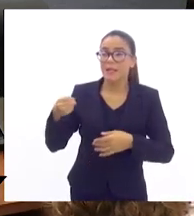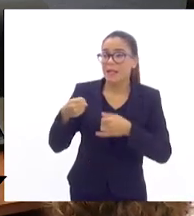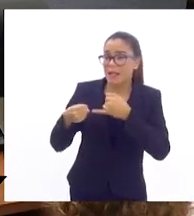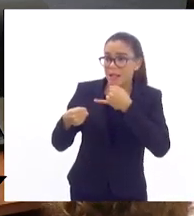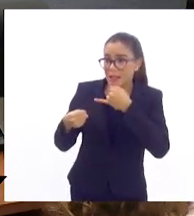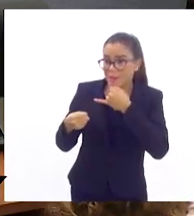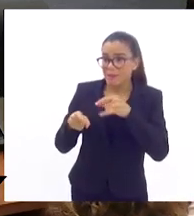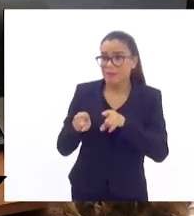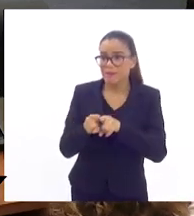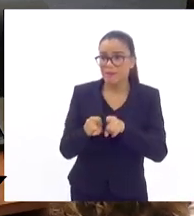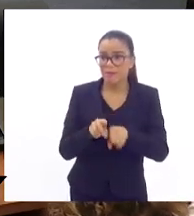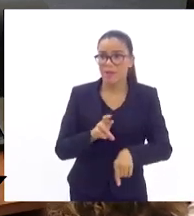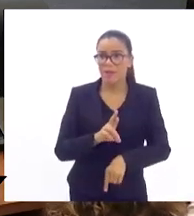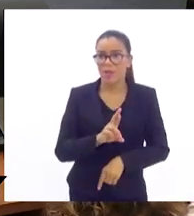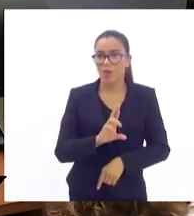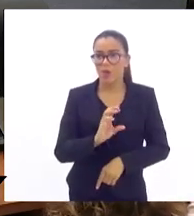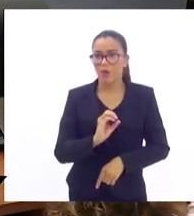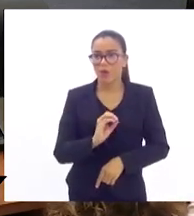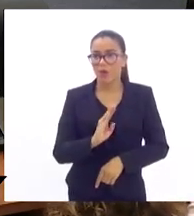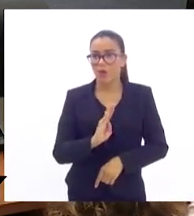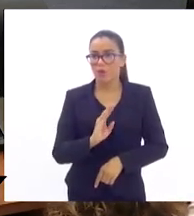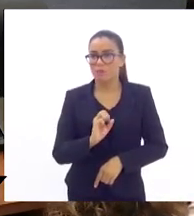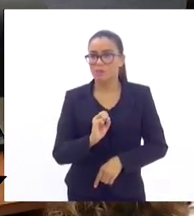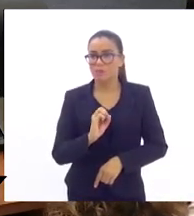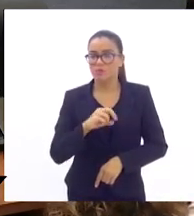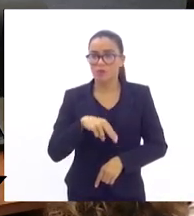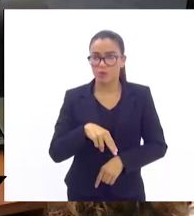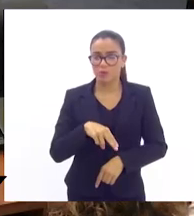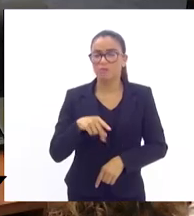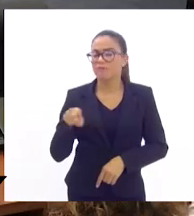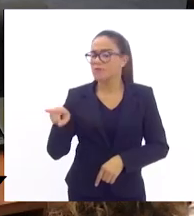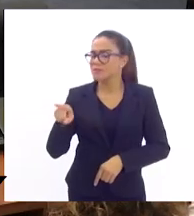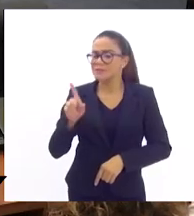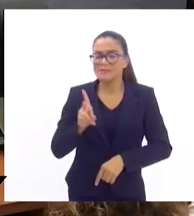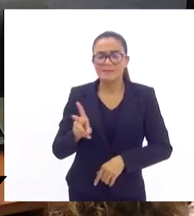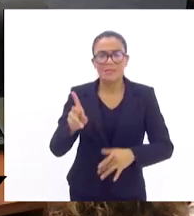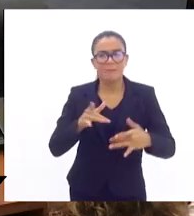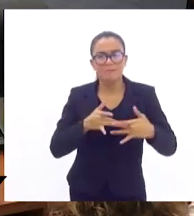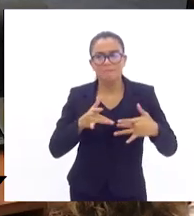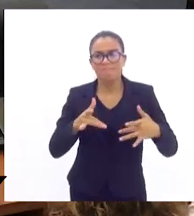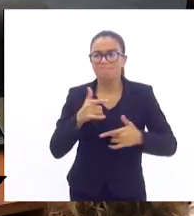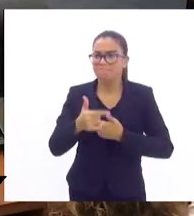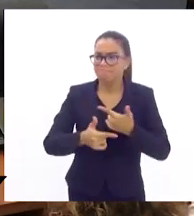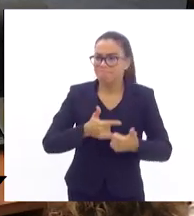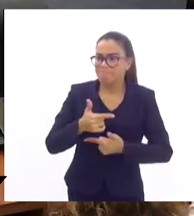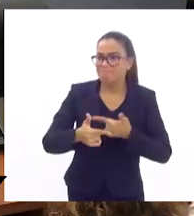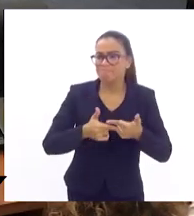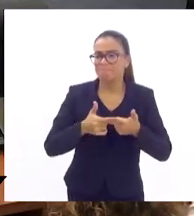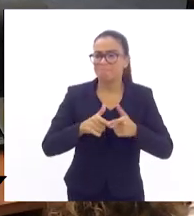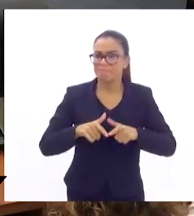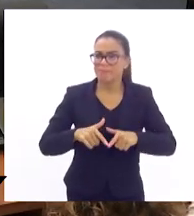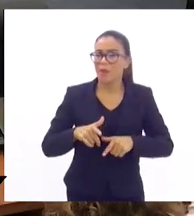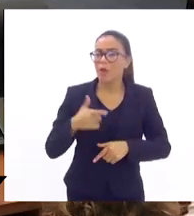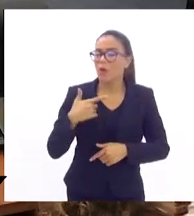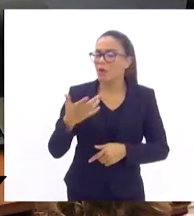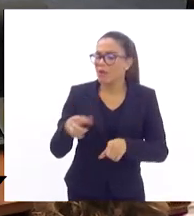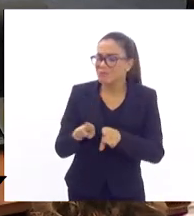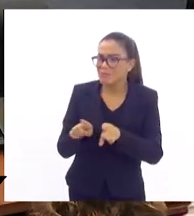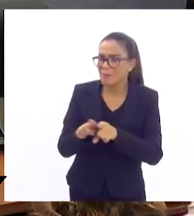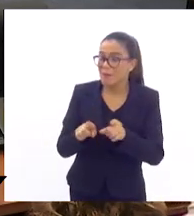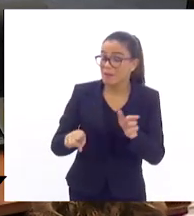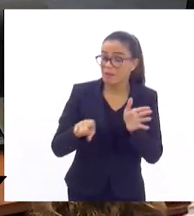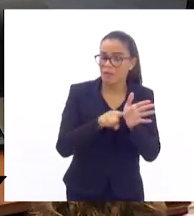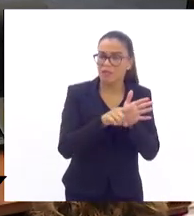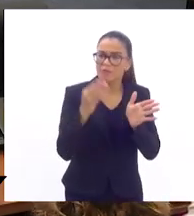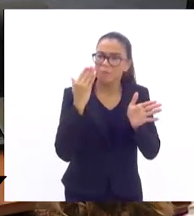ô Robson, você é uma pessoa que sempre atendeu a comissão com maior presteza, mas eu quero também aqui manifestar de forma